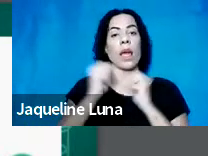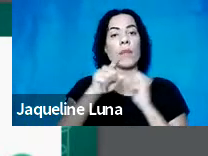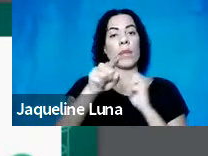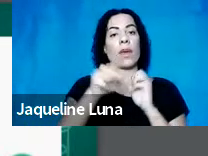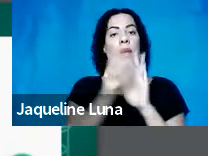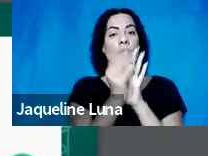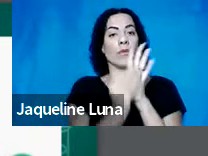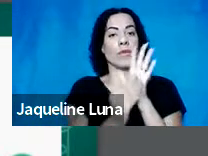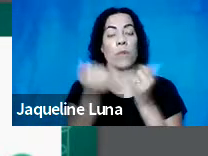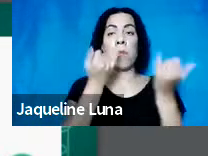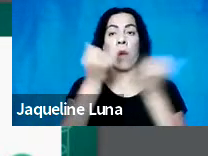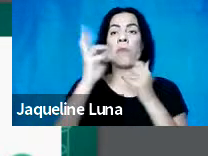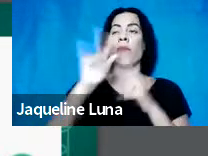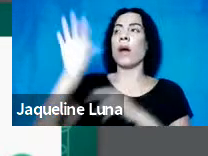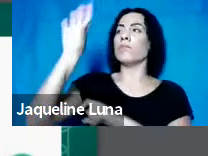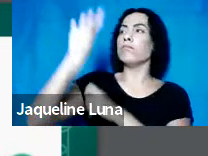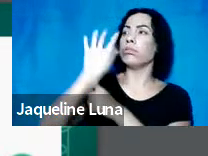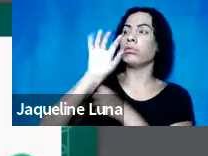seja por